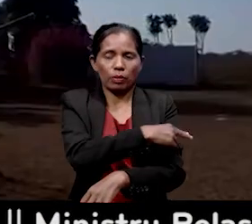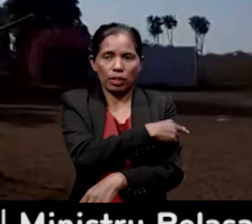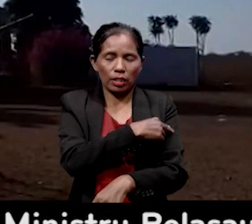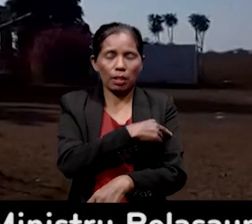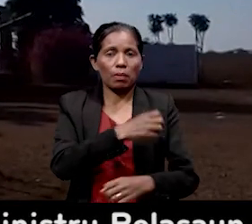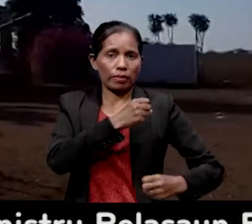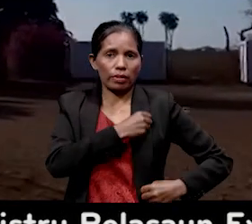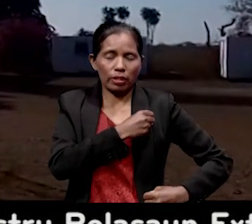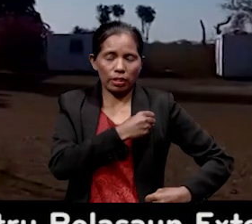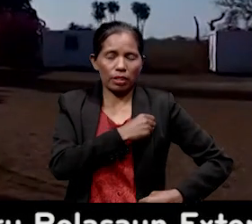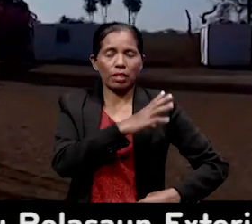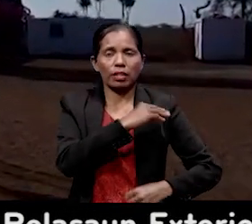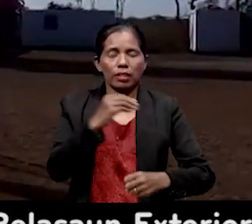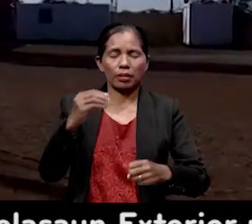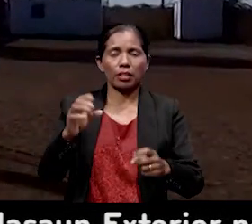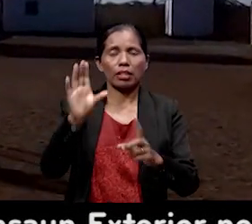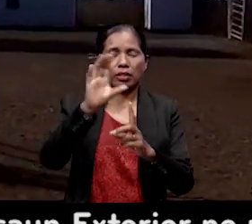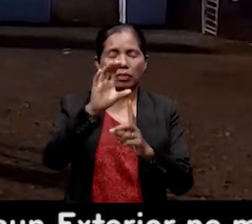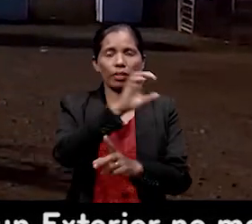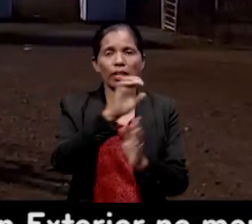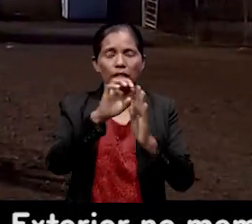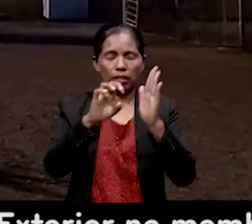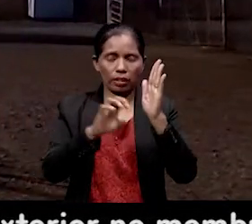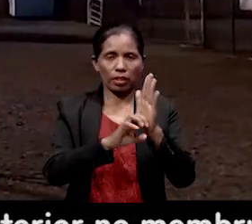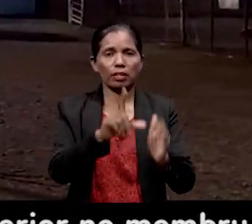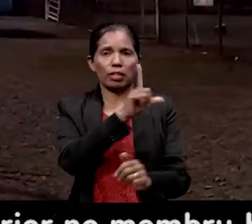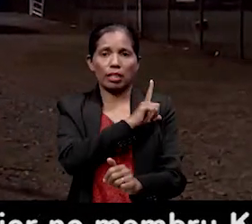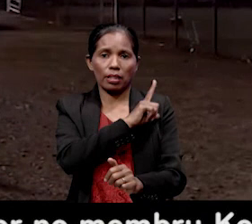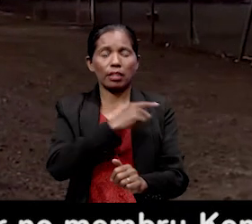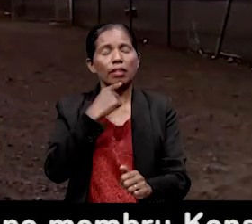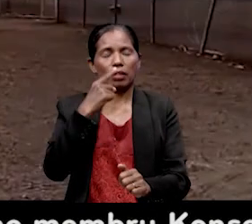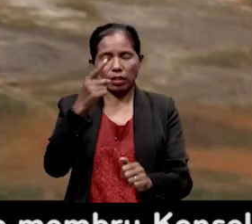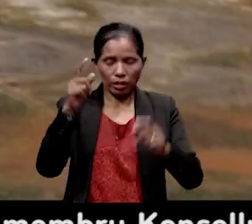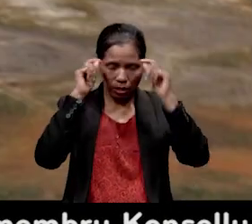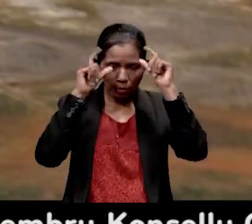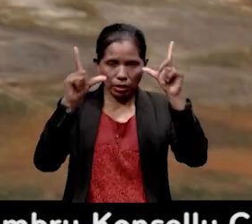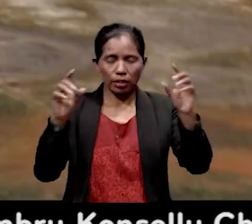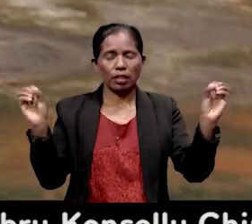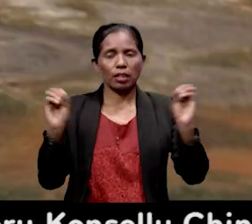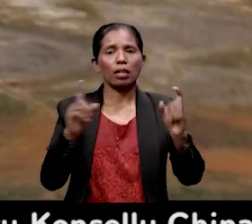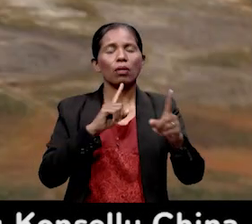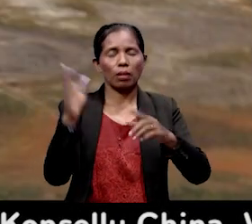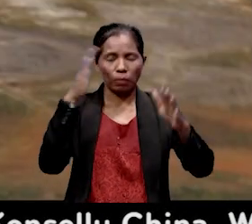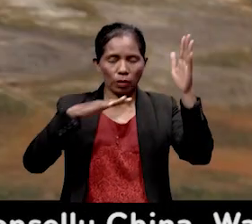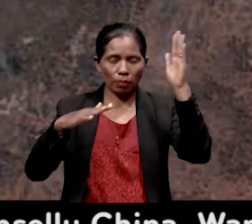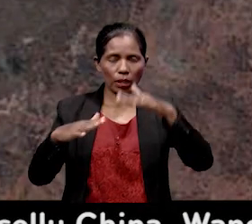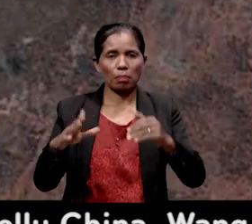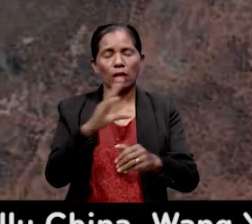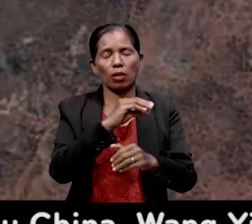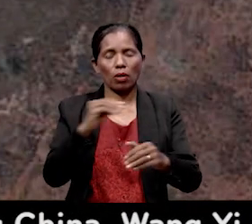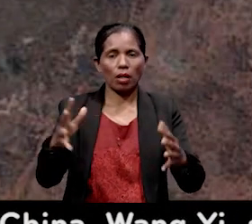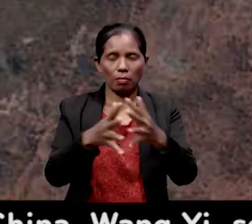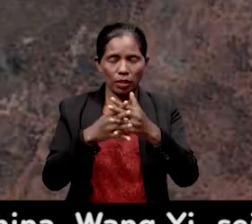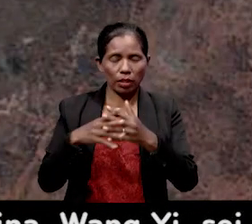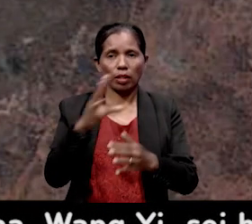Teli. Sefe Estado Maior General FFD Teli, Tenente General Leranan Timor Hateteng, Timor-Leste se la intervém problema entre Estados Unidos América ho